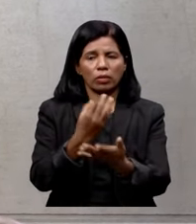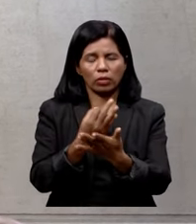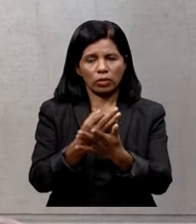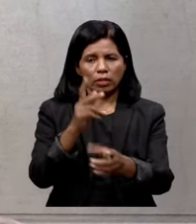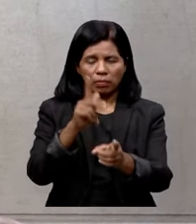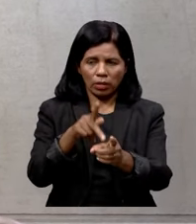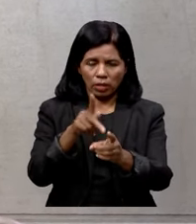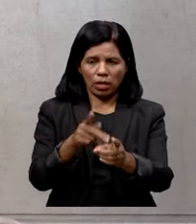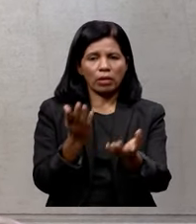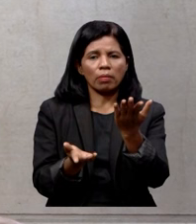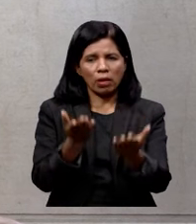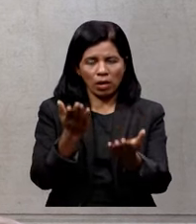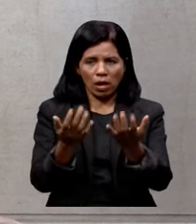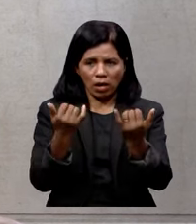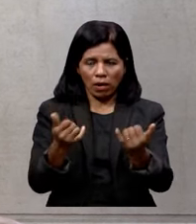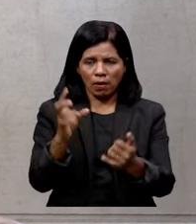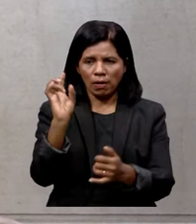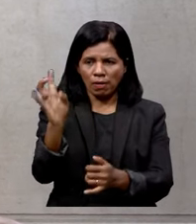balanço agora